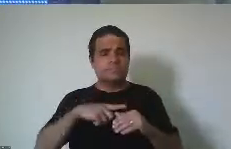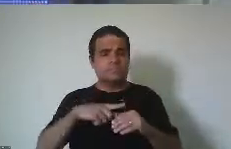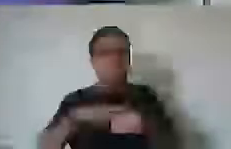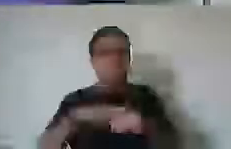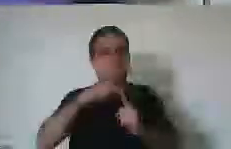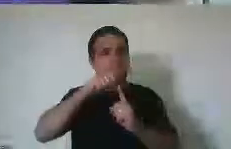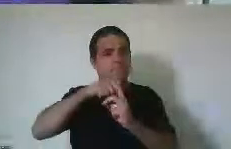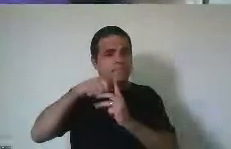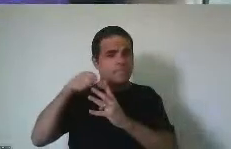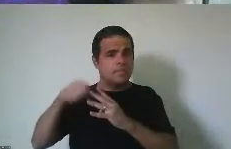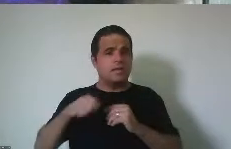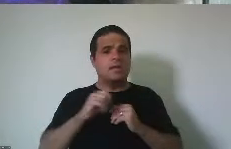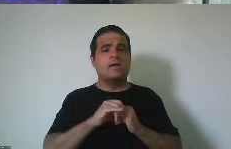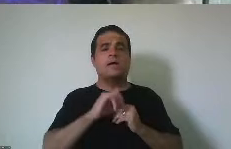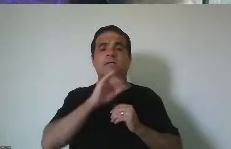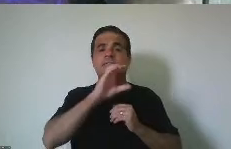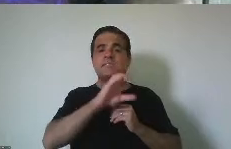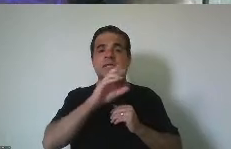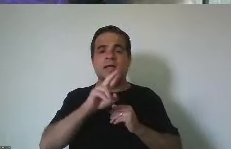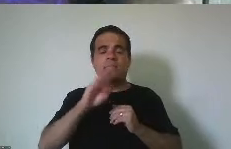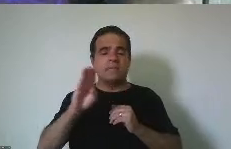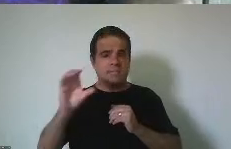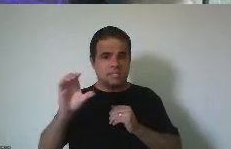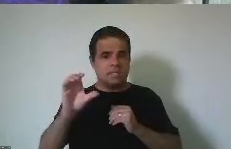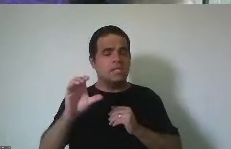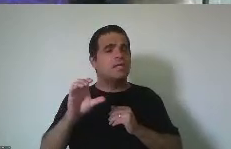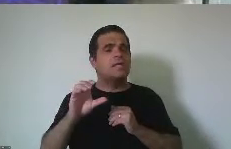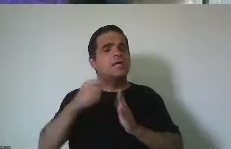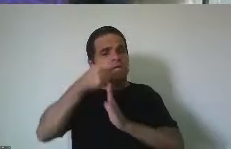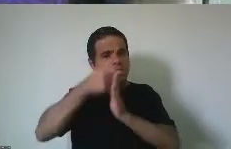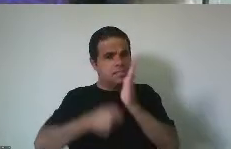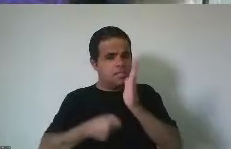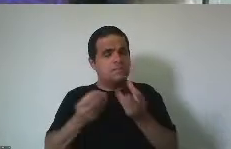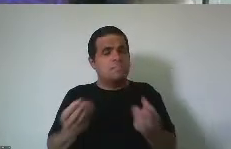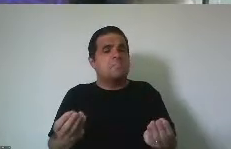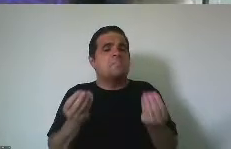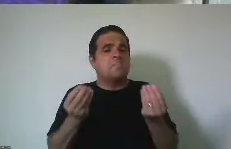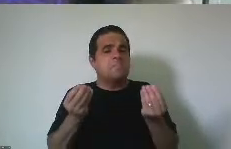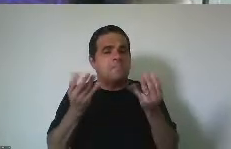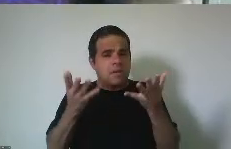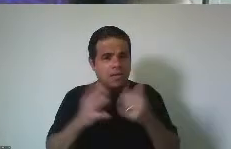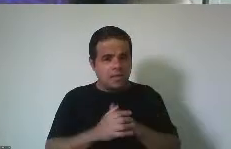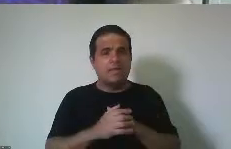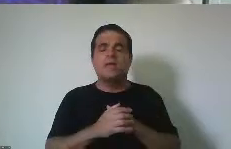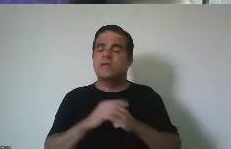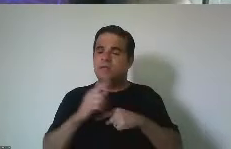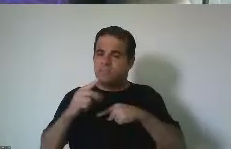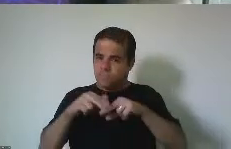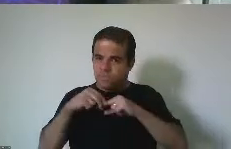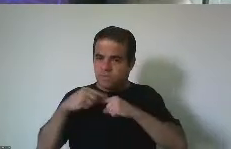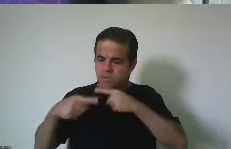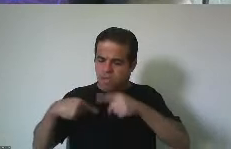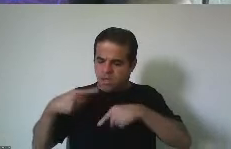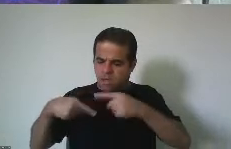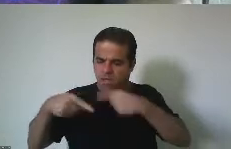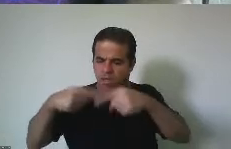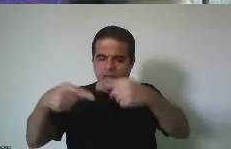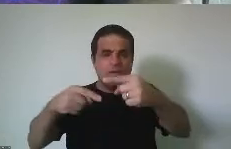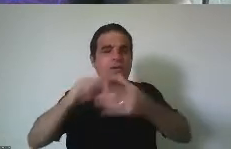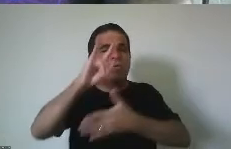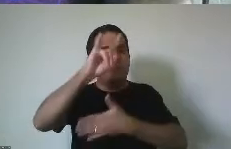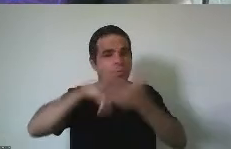rbse que é uma receita que a gente tem justamente decorrente da renovação do contrato em 2012